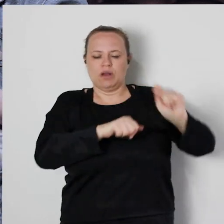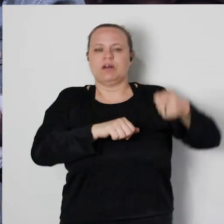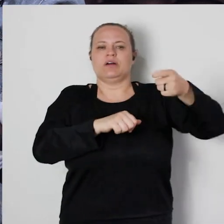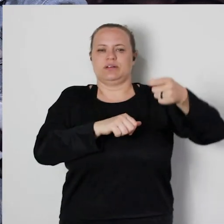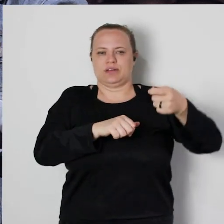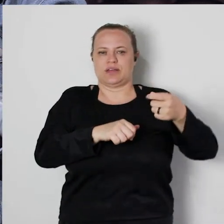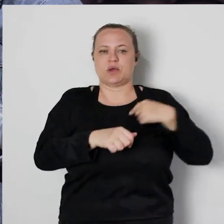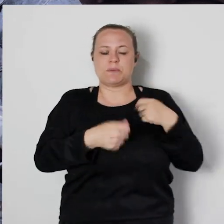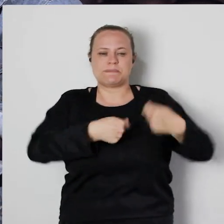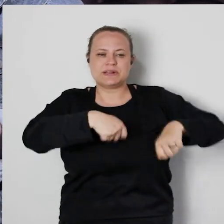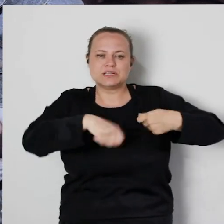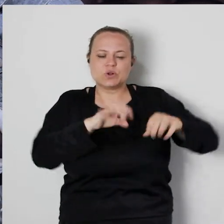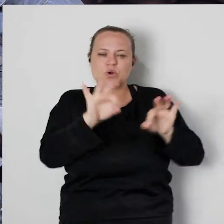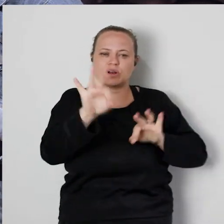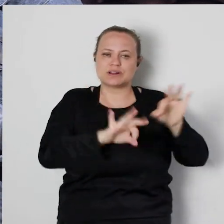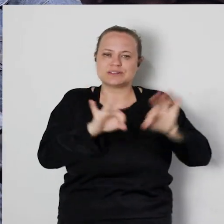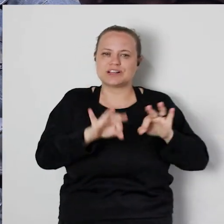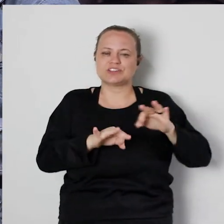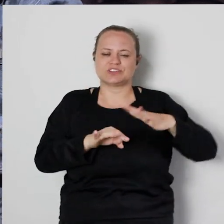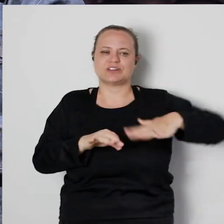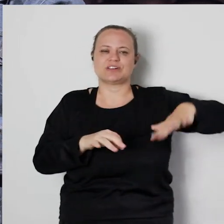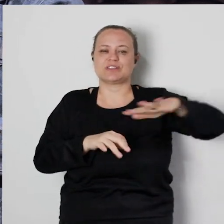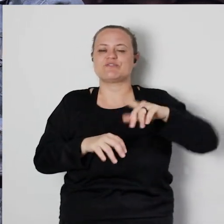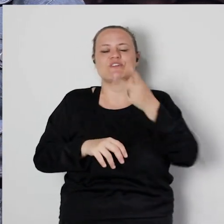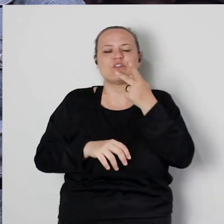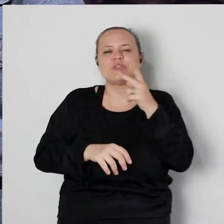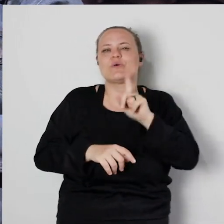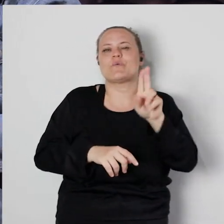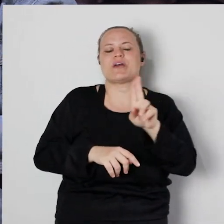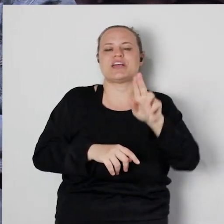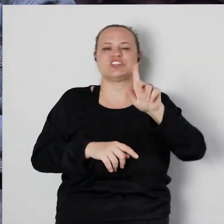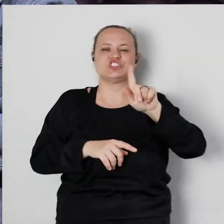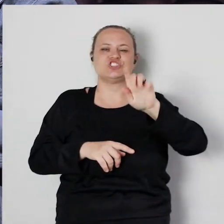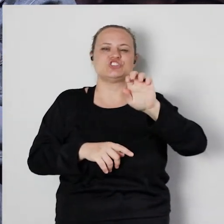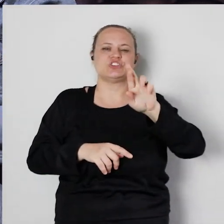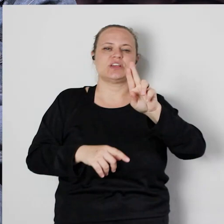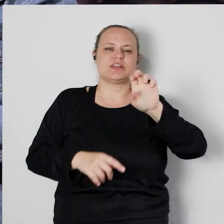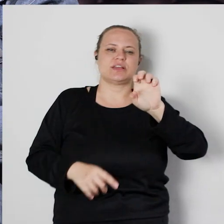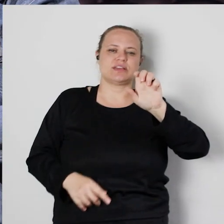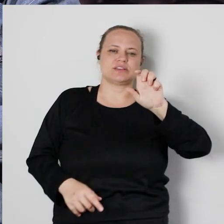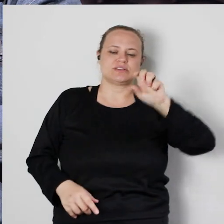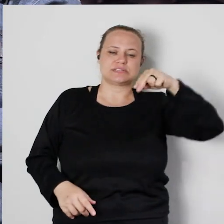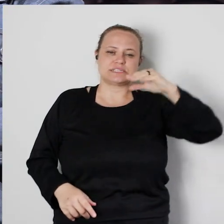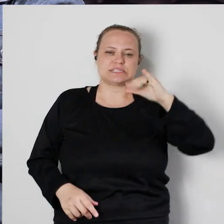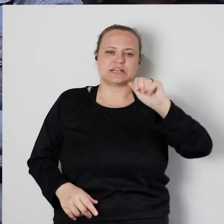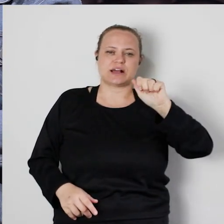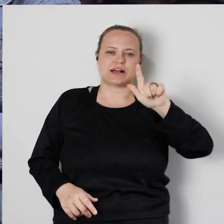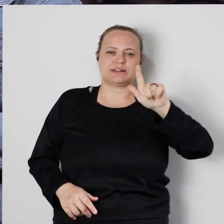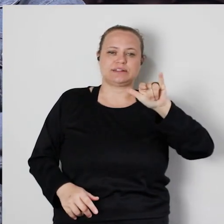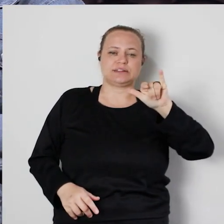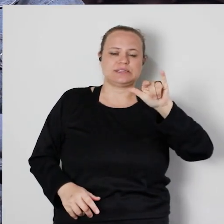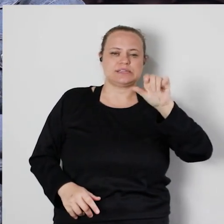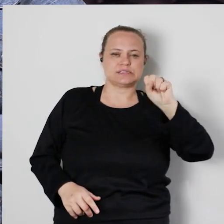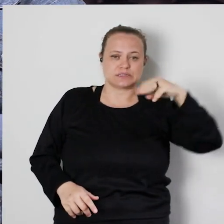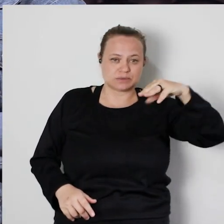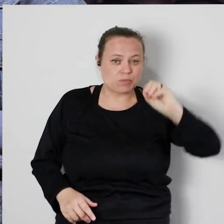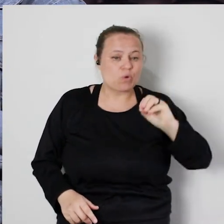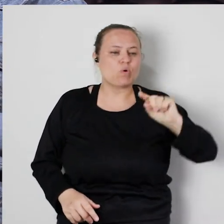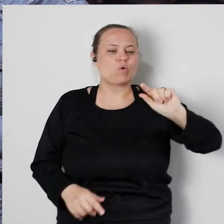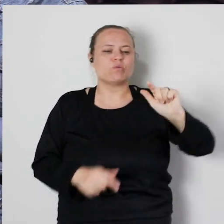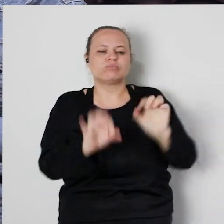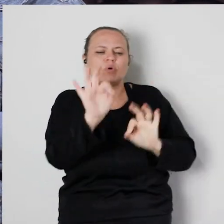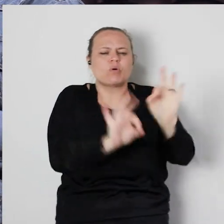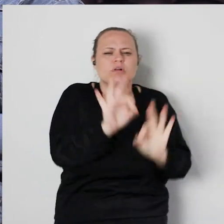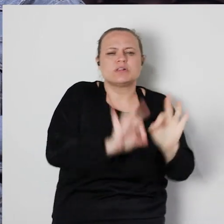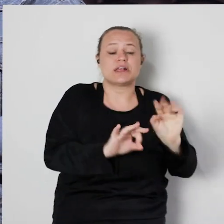momento que essa chave virou, assim, né? E de, então eu preciso gestar isso aqui de uma outra maneira, que talvez não seja gerencialismo, como você falou, mas eu